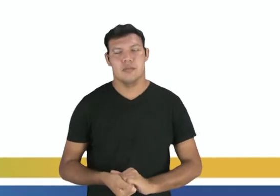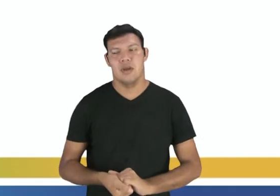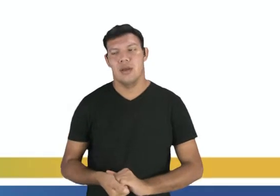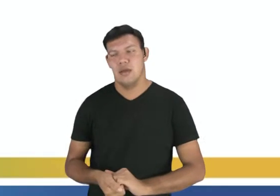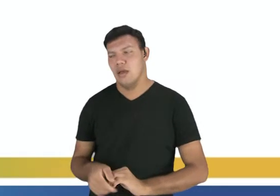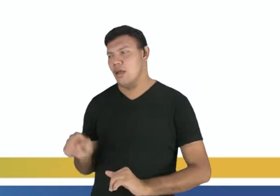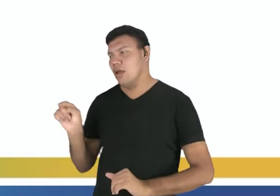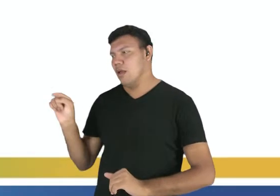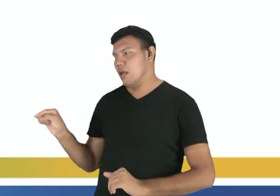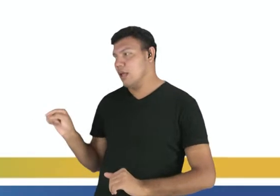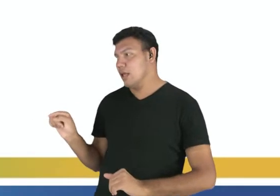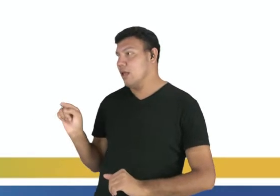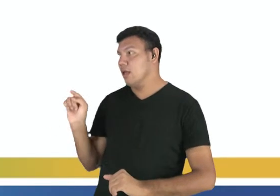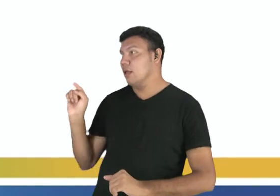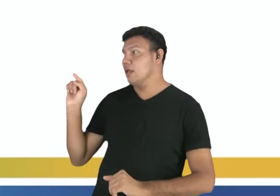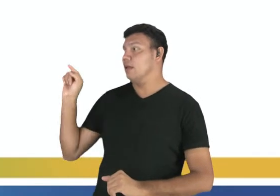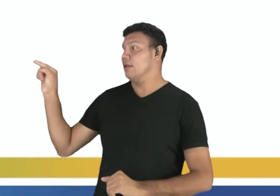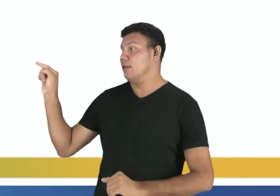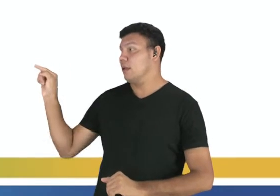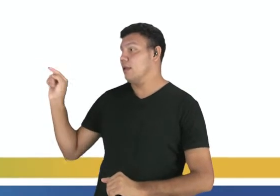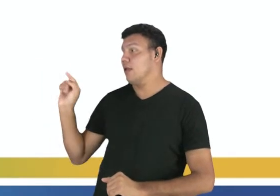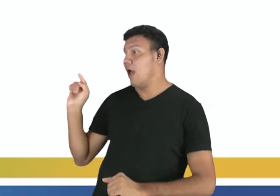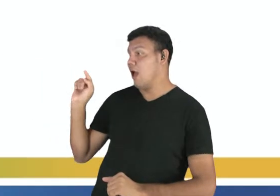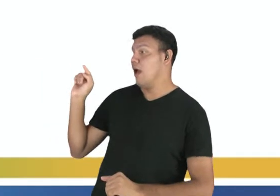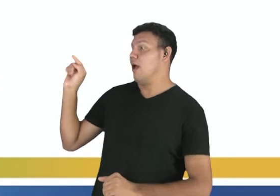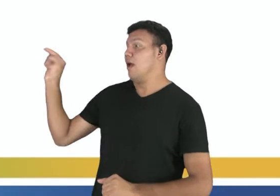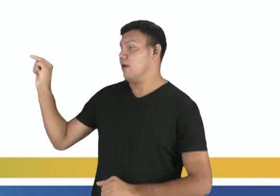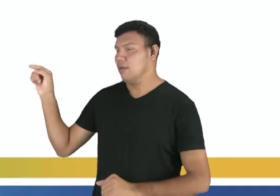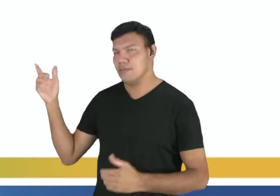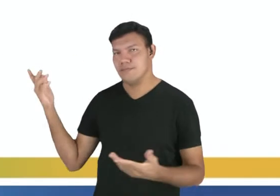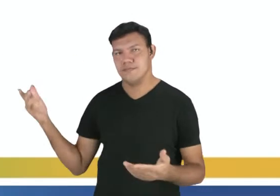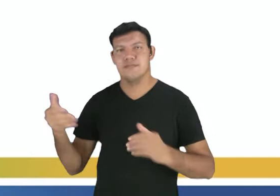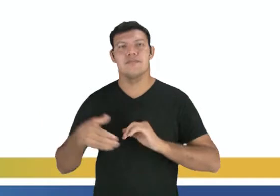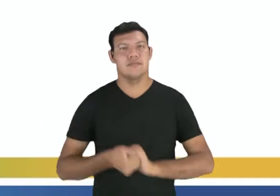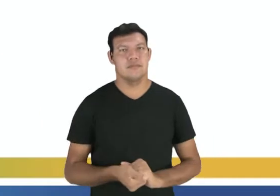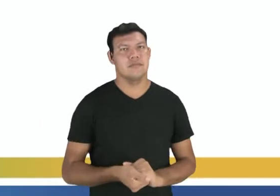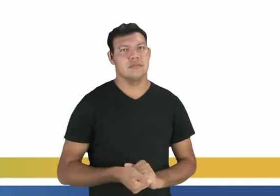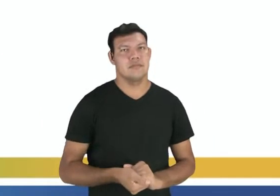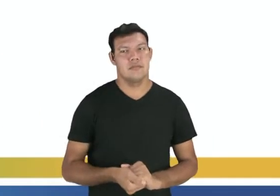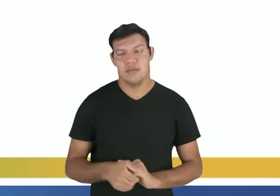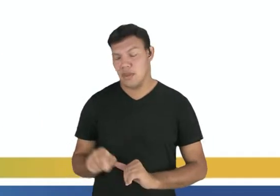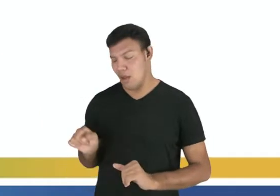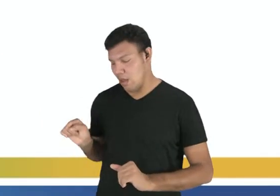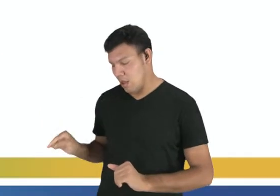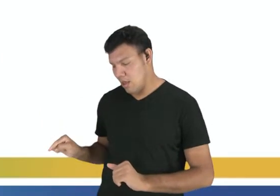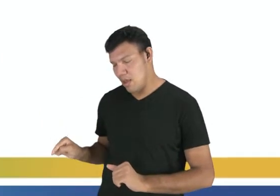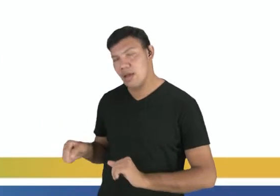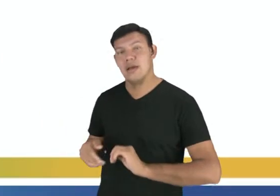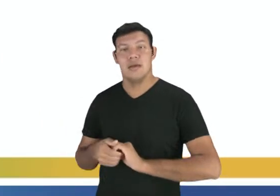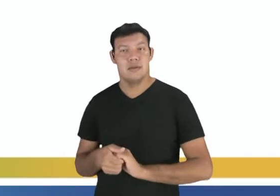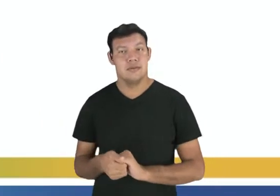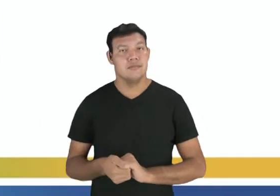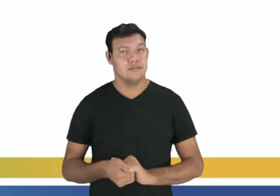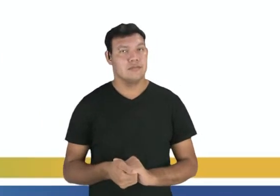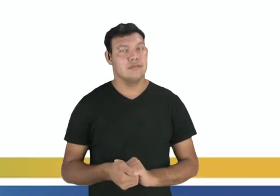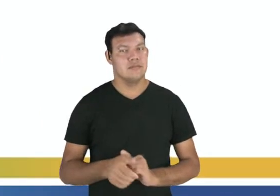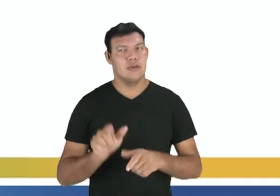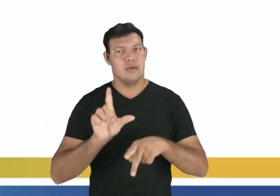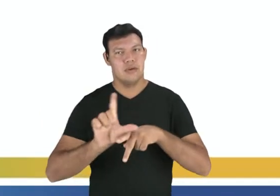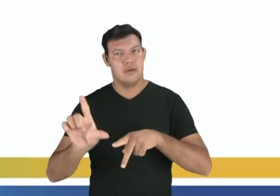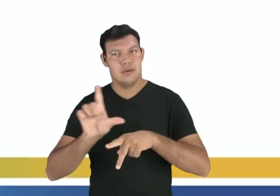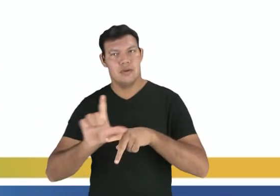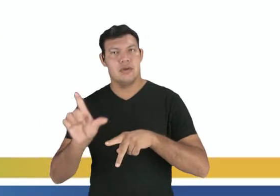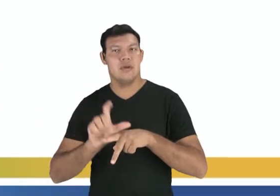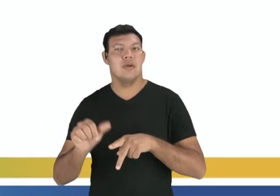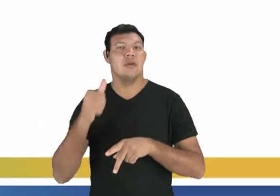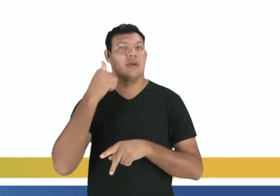esta, estas, isto. E o esse e as suas variações, né, plural,